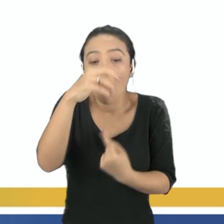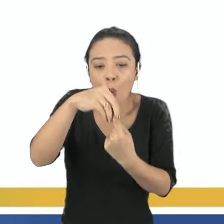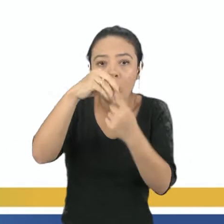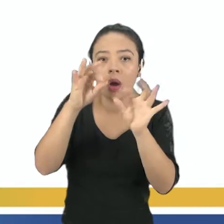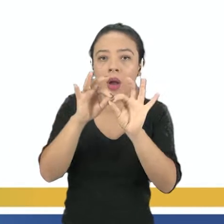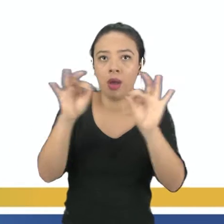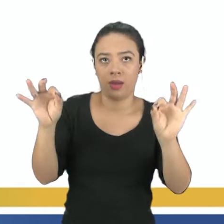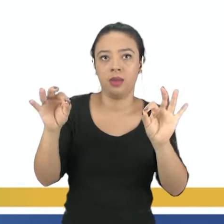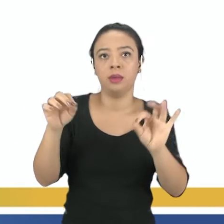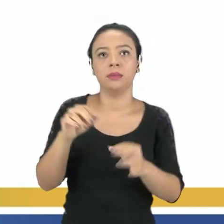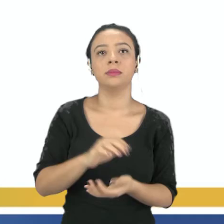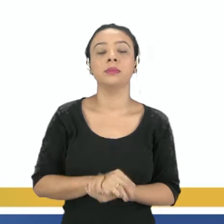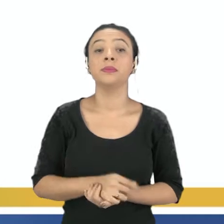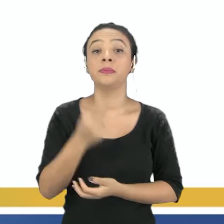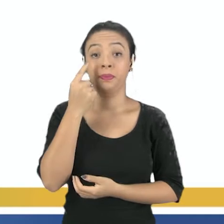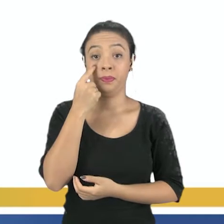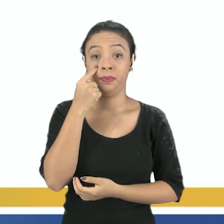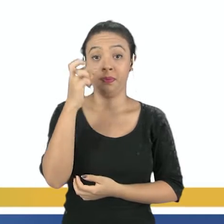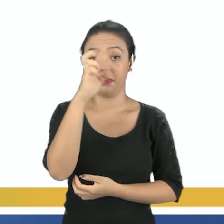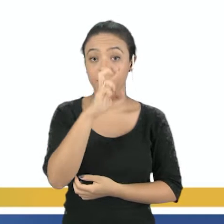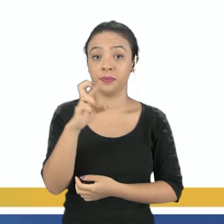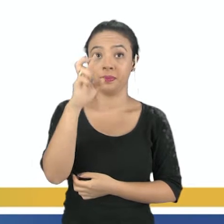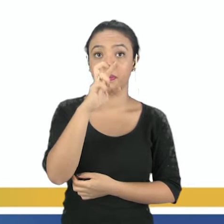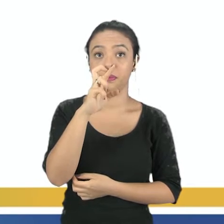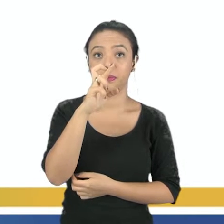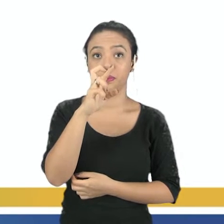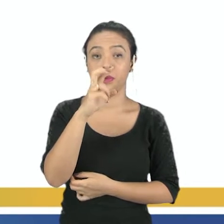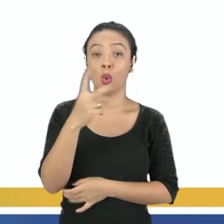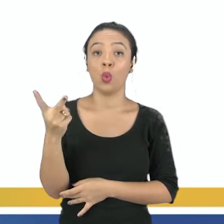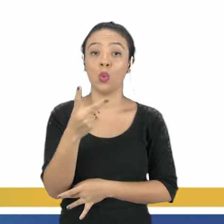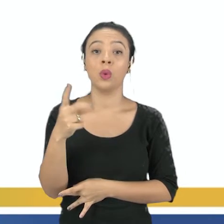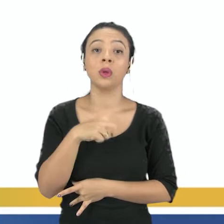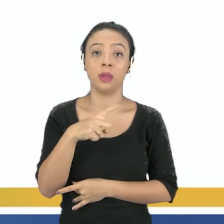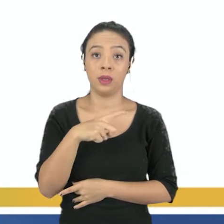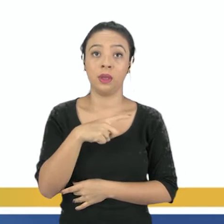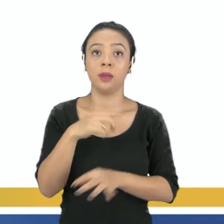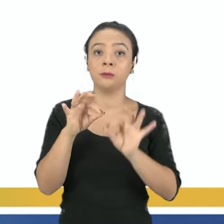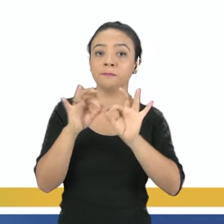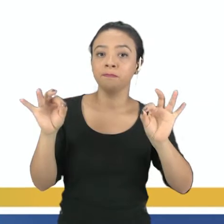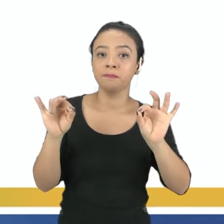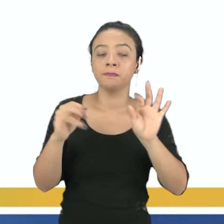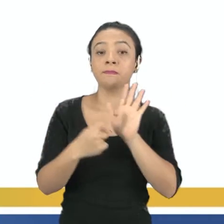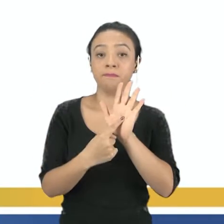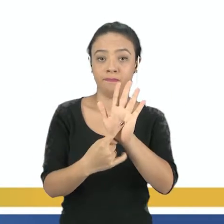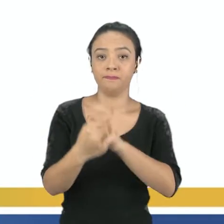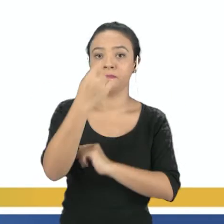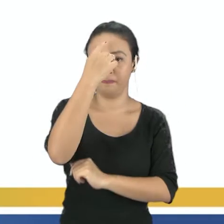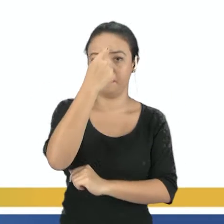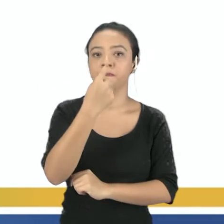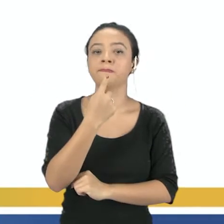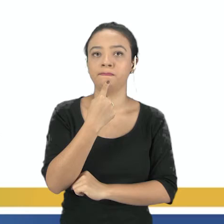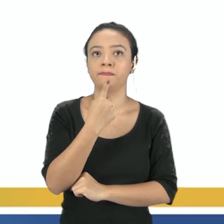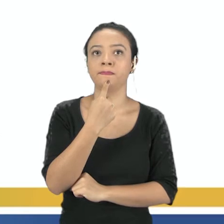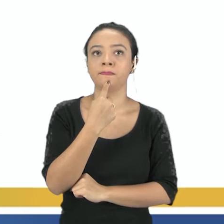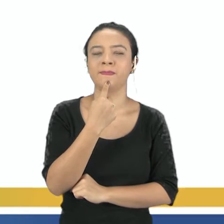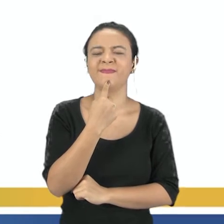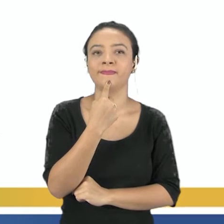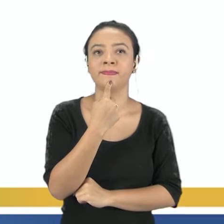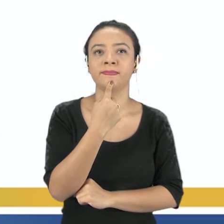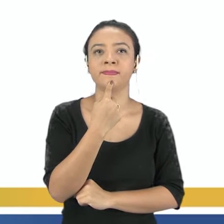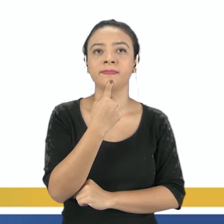seja traçada então Observe aí né os segmentos que nós temos apresentados aí na figura